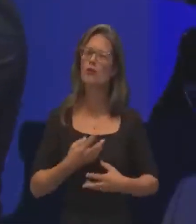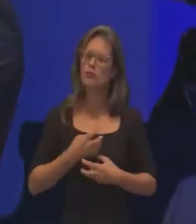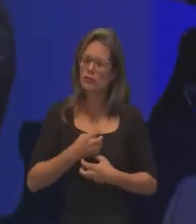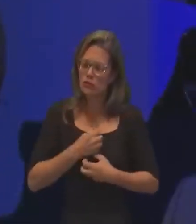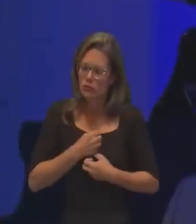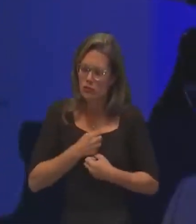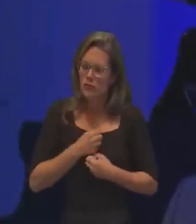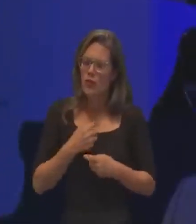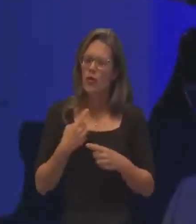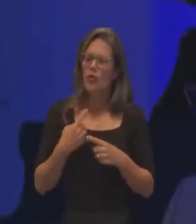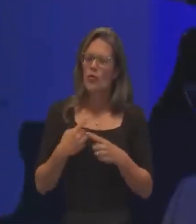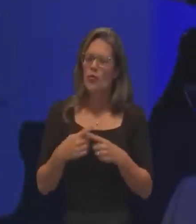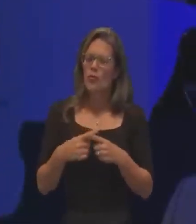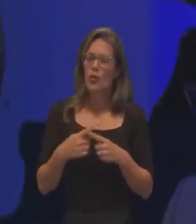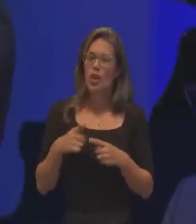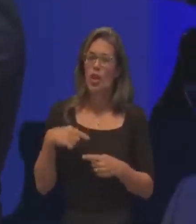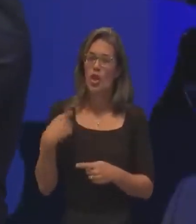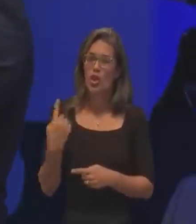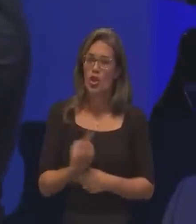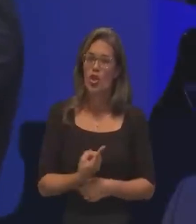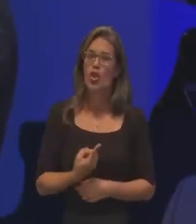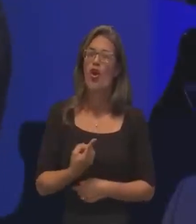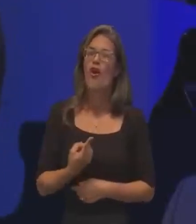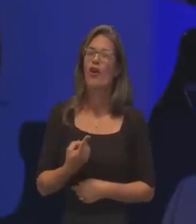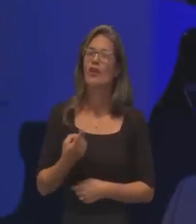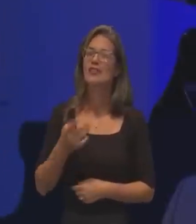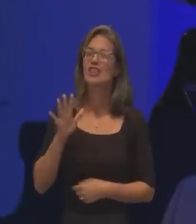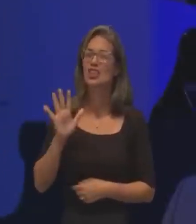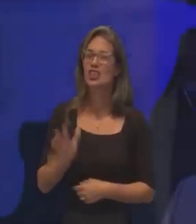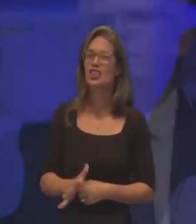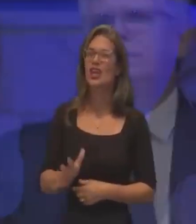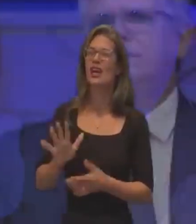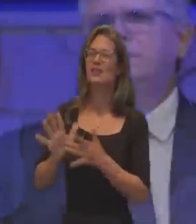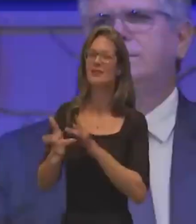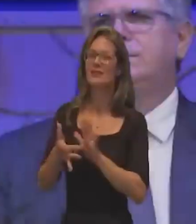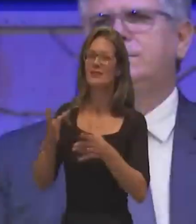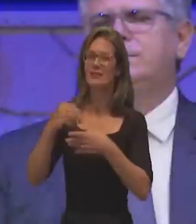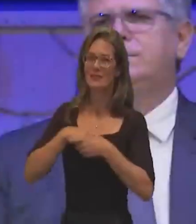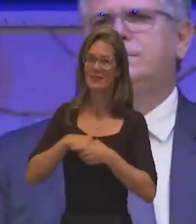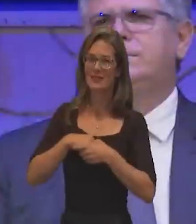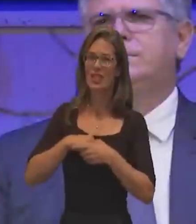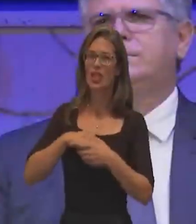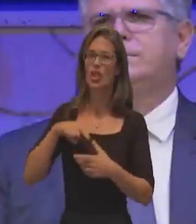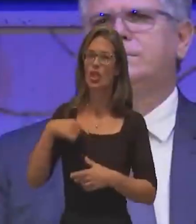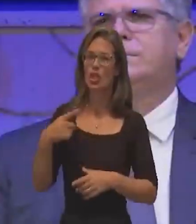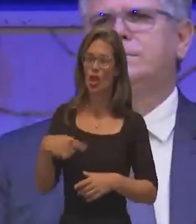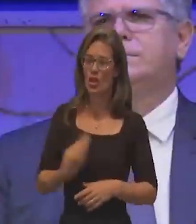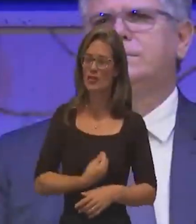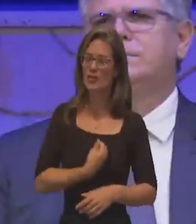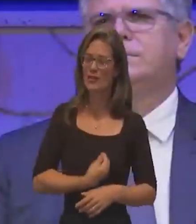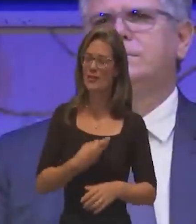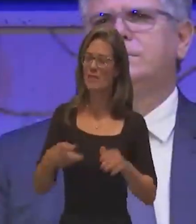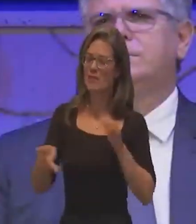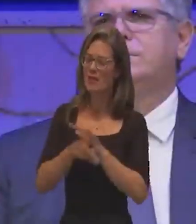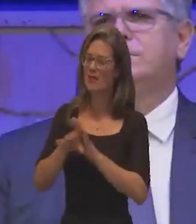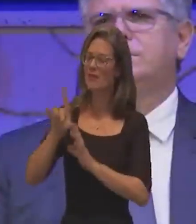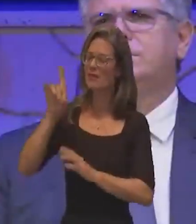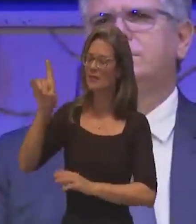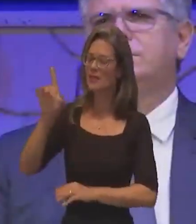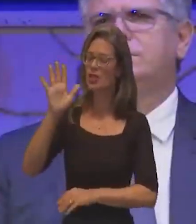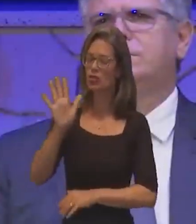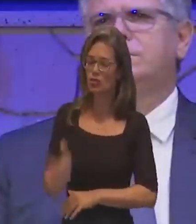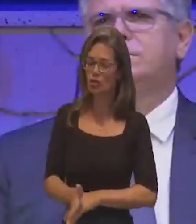ao Senhor também desejamos estar com Ele, amém? Porque nós sabemos que o lugar onde o Senhor